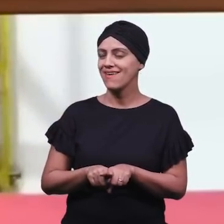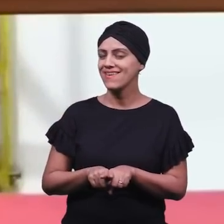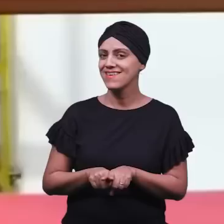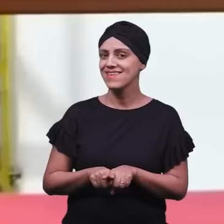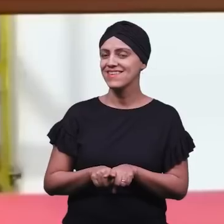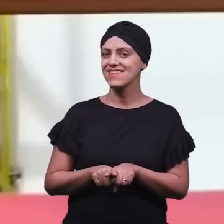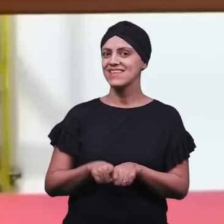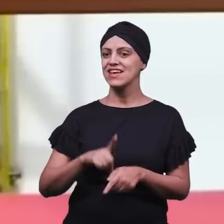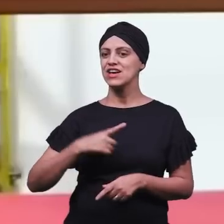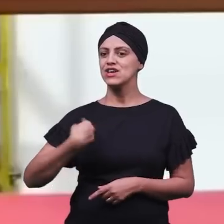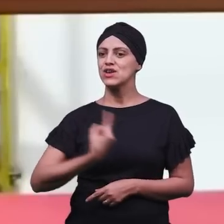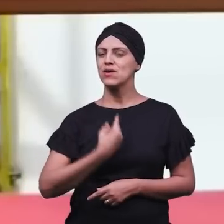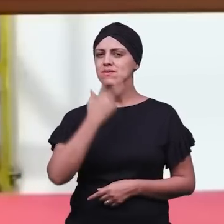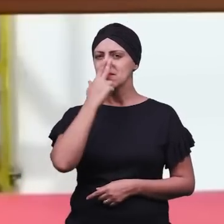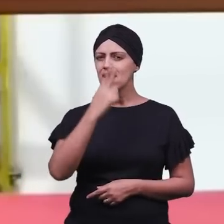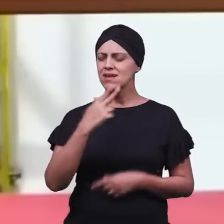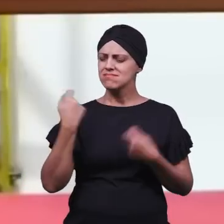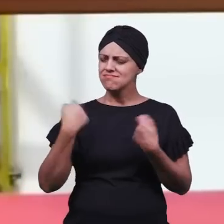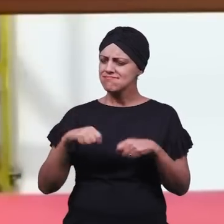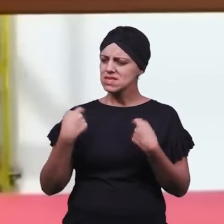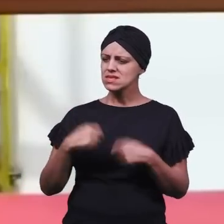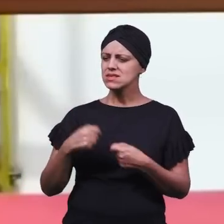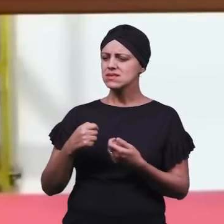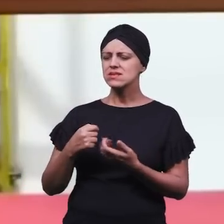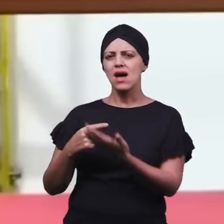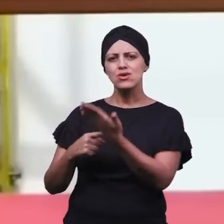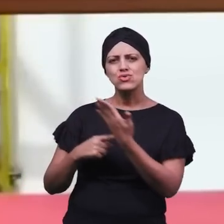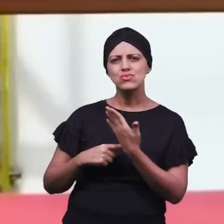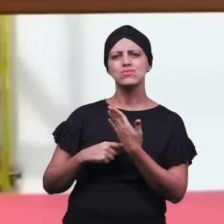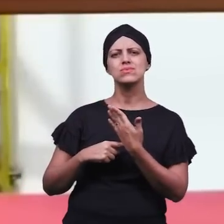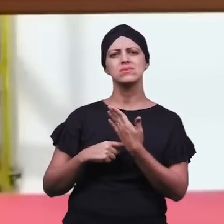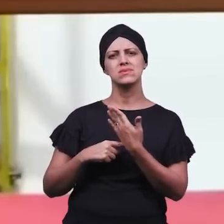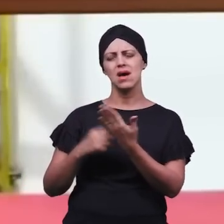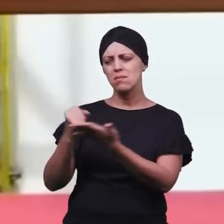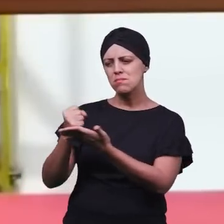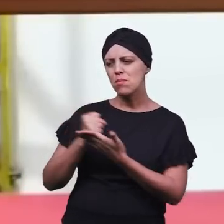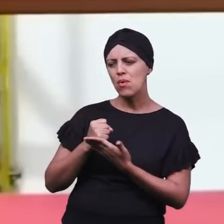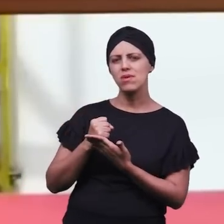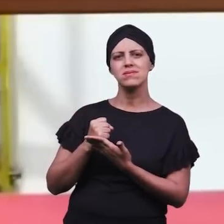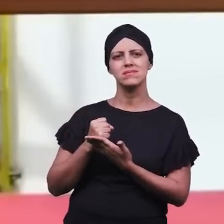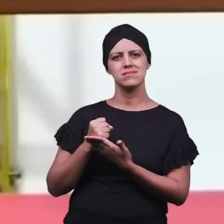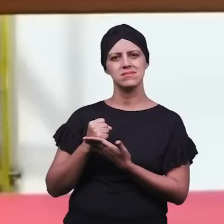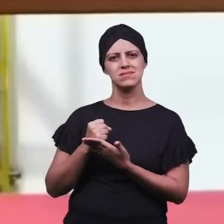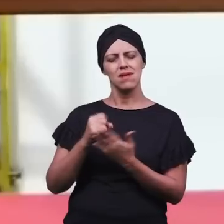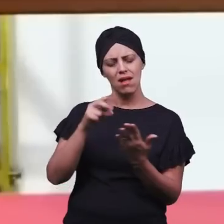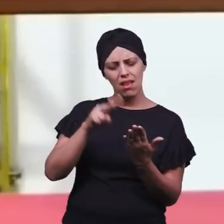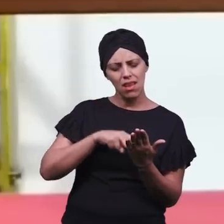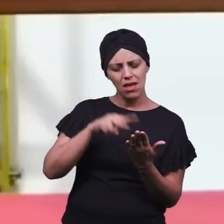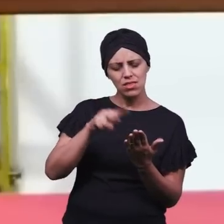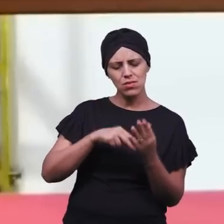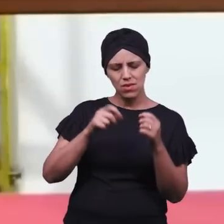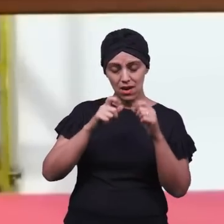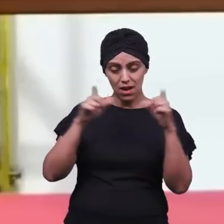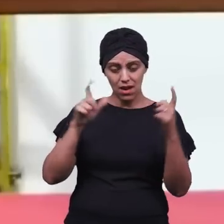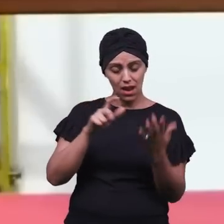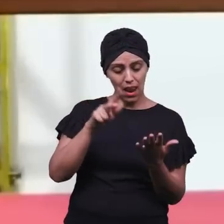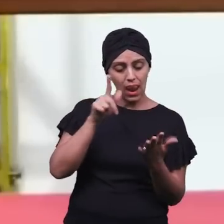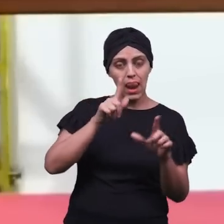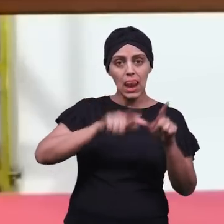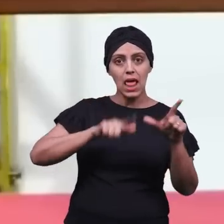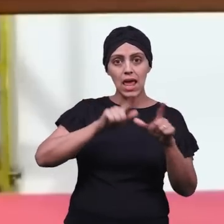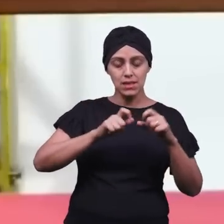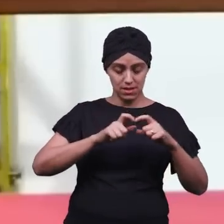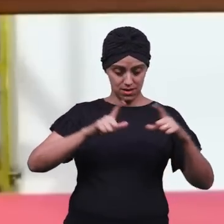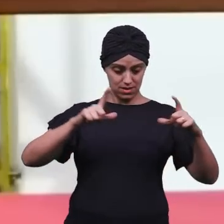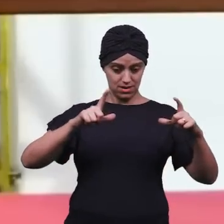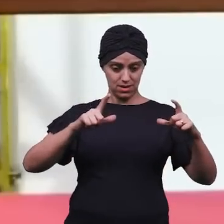também. Nós vamos sentindo necessidade de ajuda, sim, de apoio, de uma leitura mais